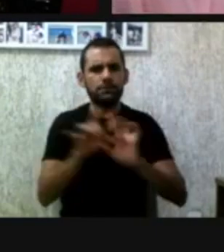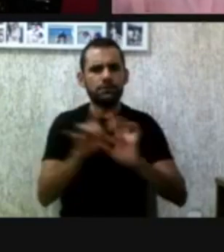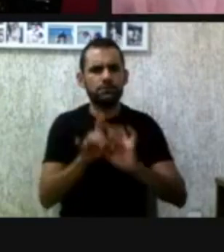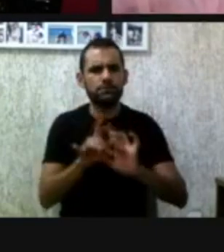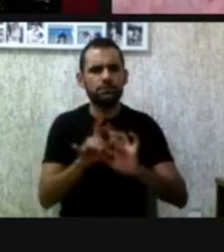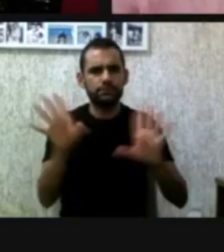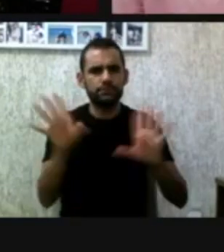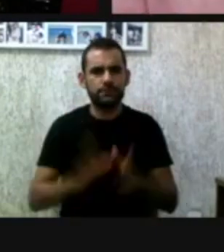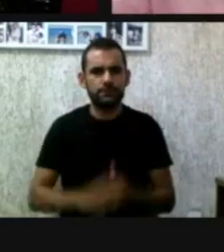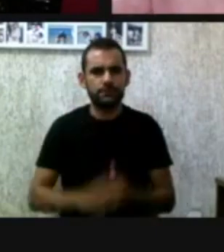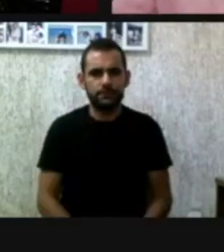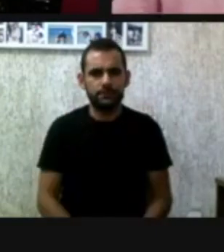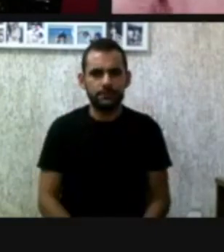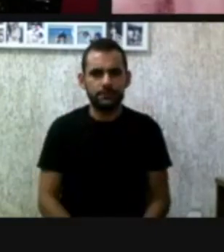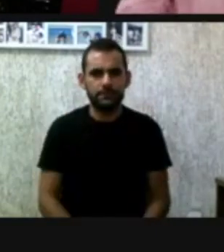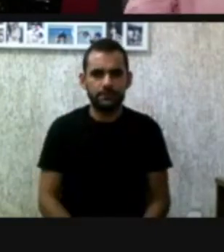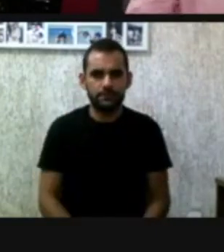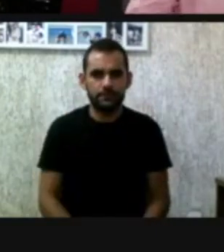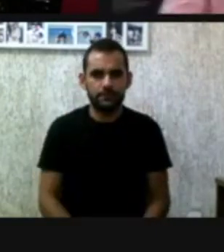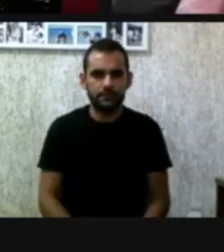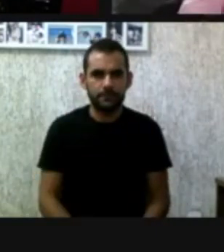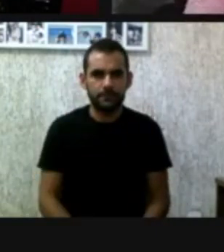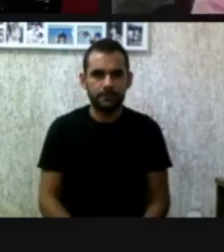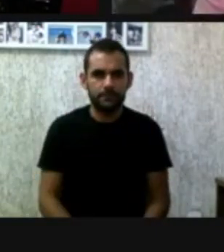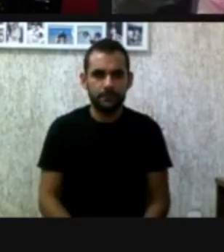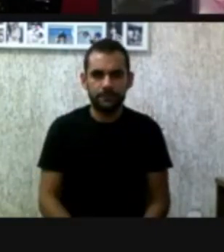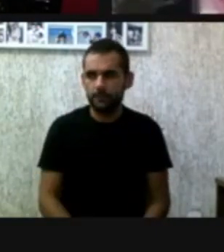Ah, você tem que me ajudar, porque eu sei isso aqui não é meu.